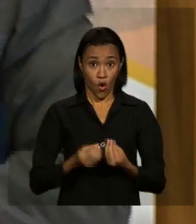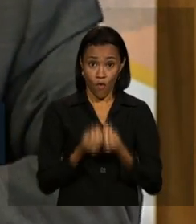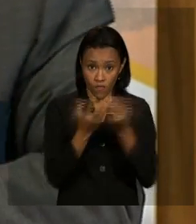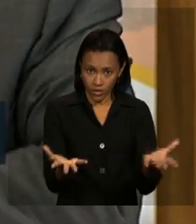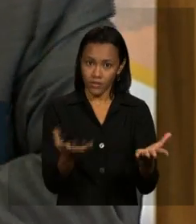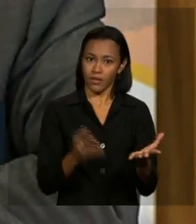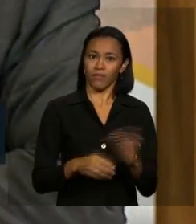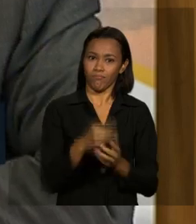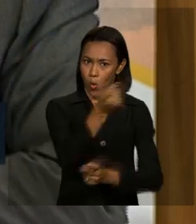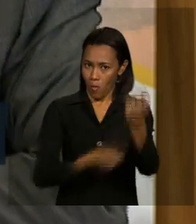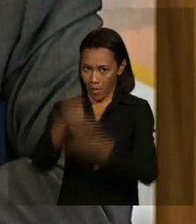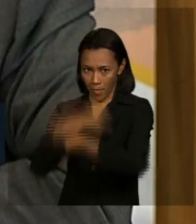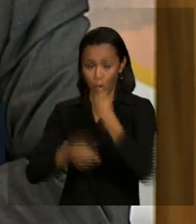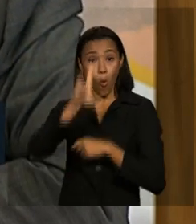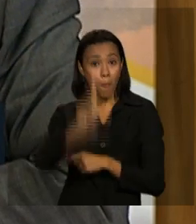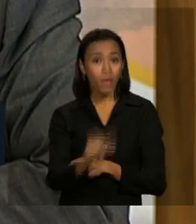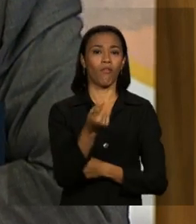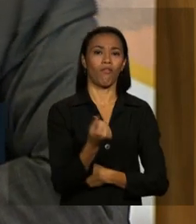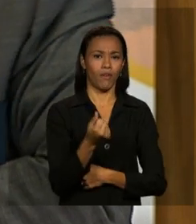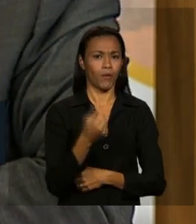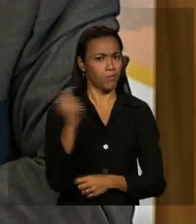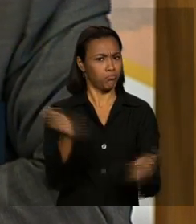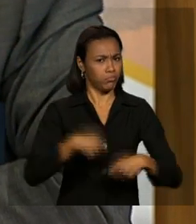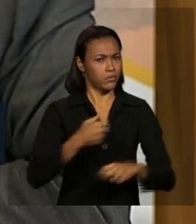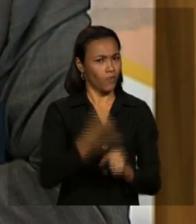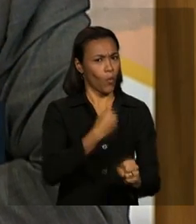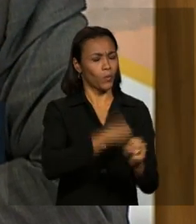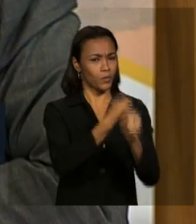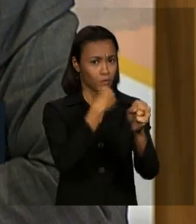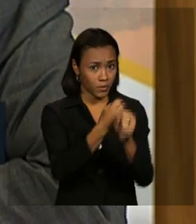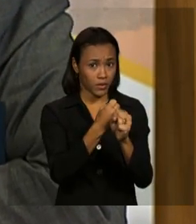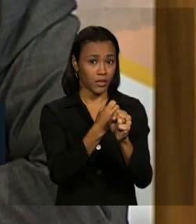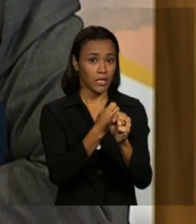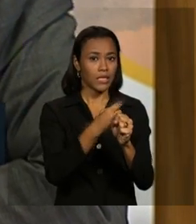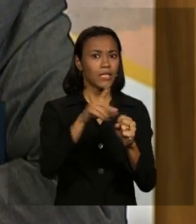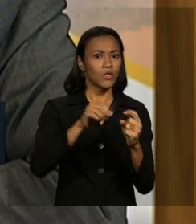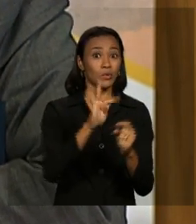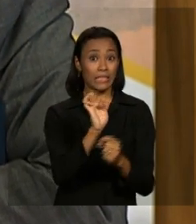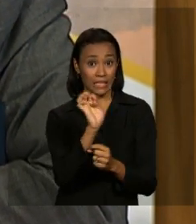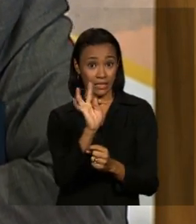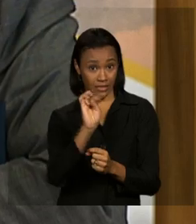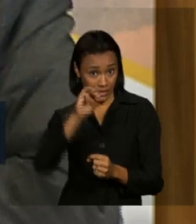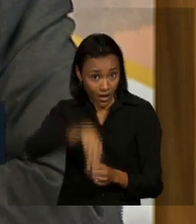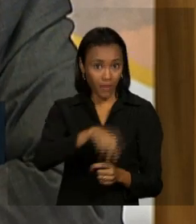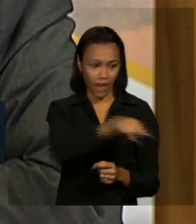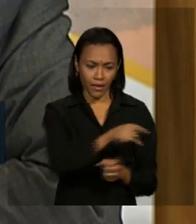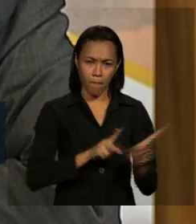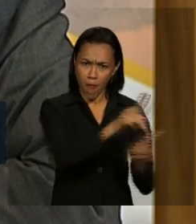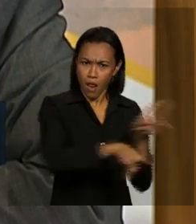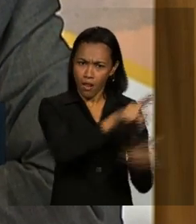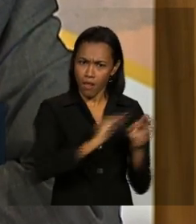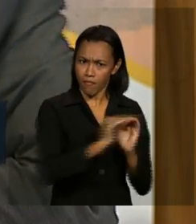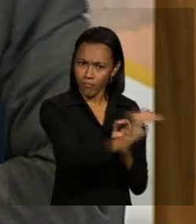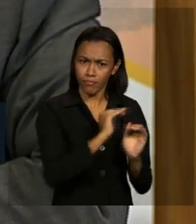mercado pelo melhor preço que é possível construir eh a possibilidade de circular trens nesta malha que abrange todos